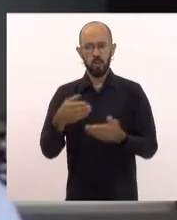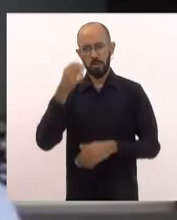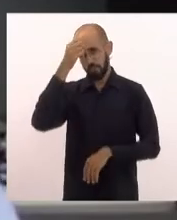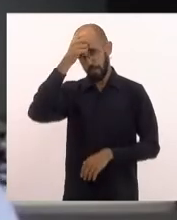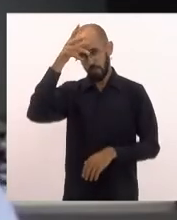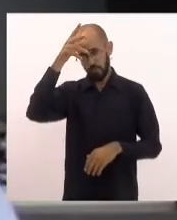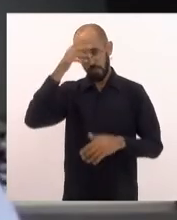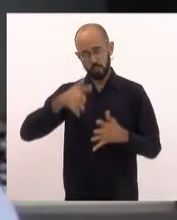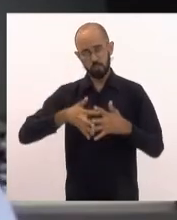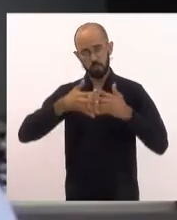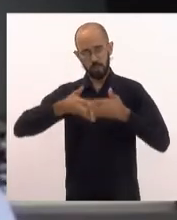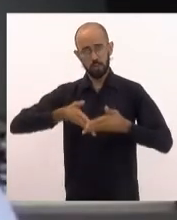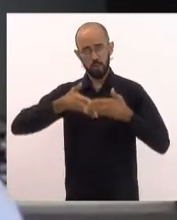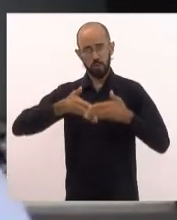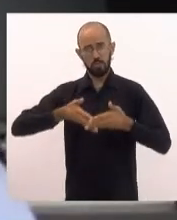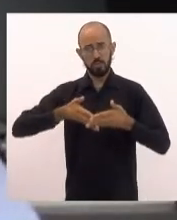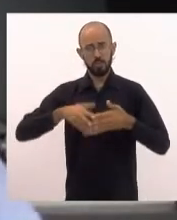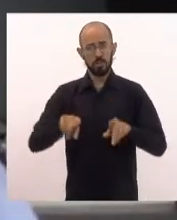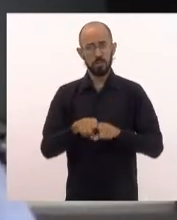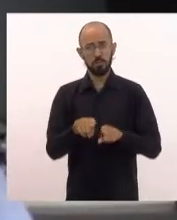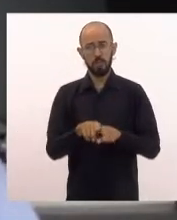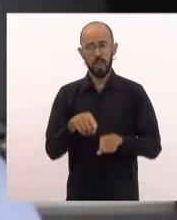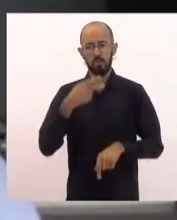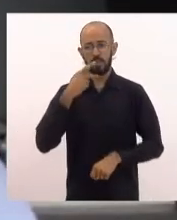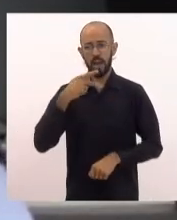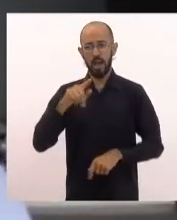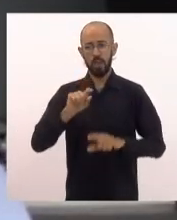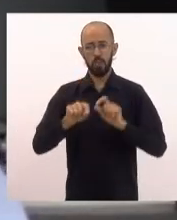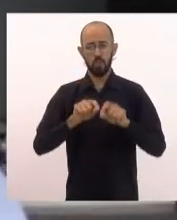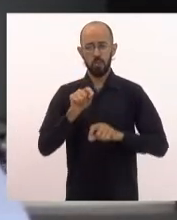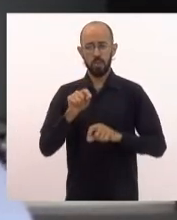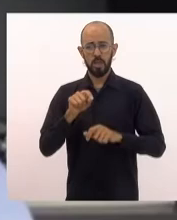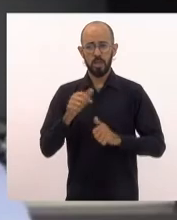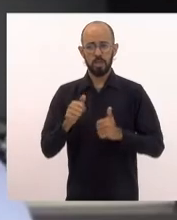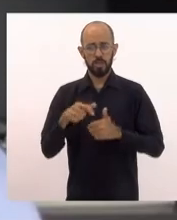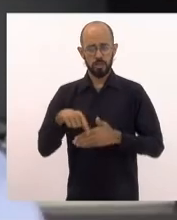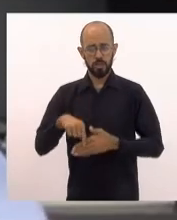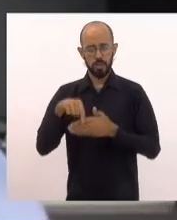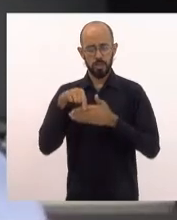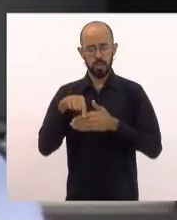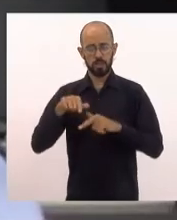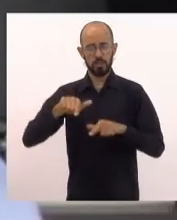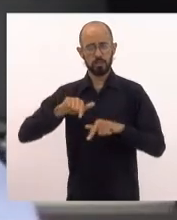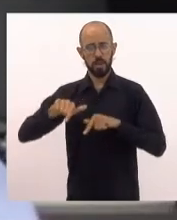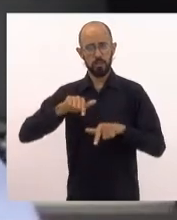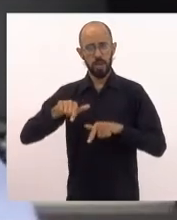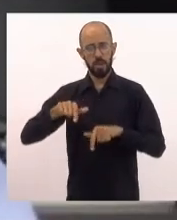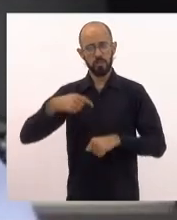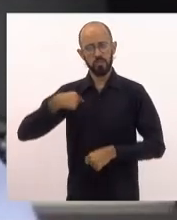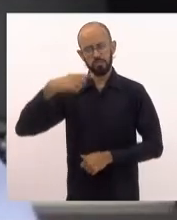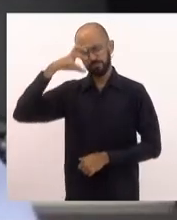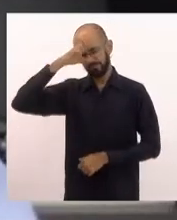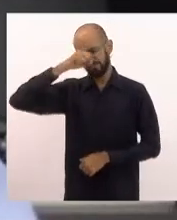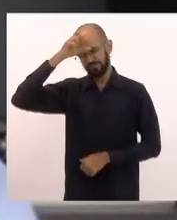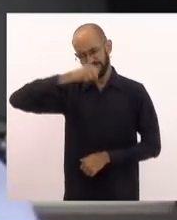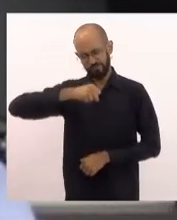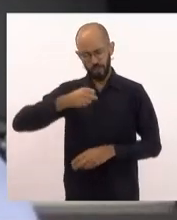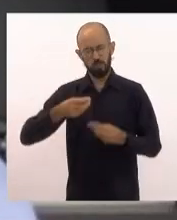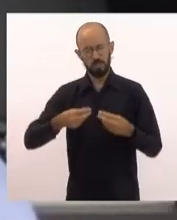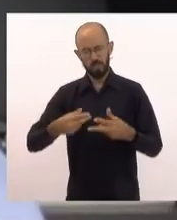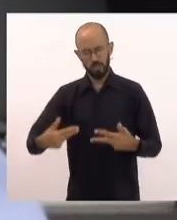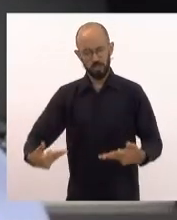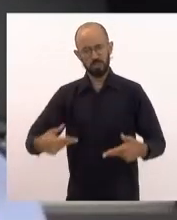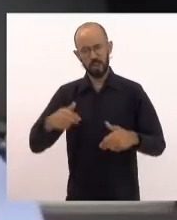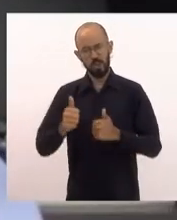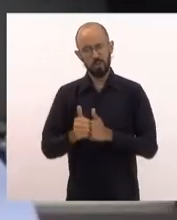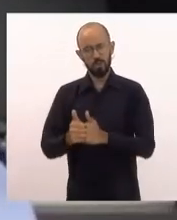de Petrópolis. Dizer que, à frente desse trabalho, nós temos aprendido muito e